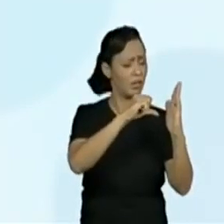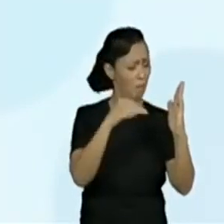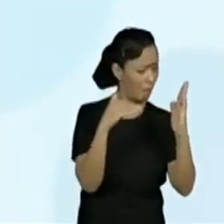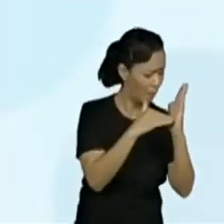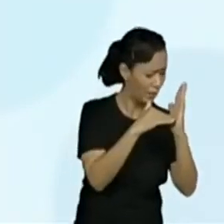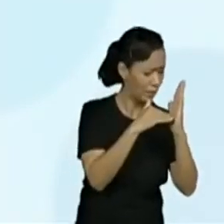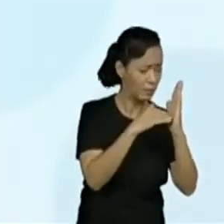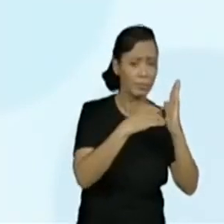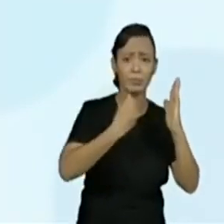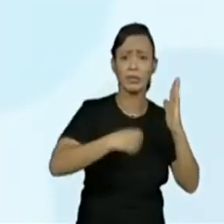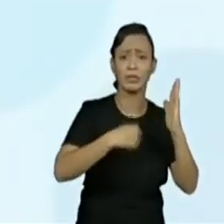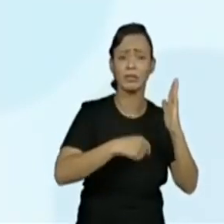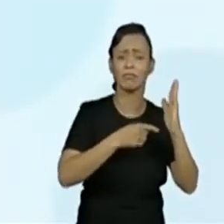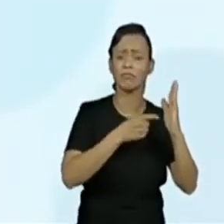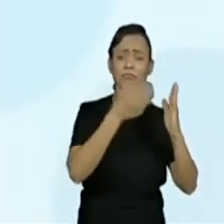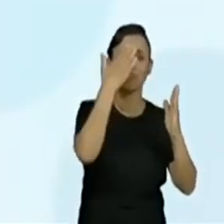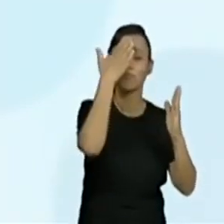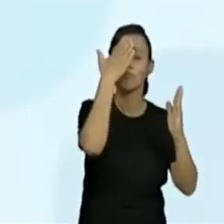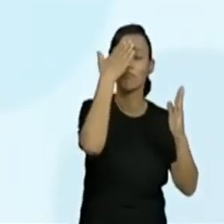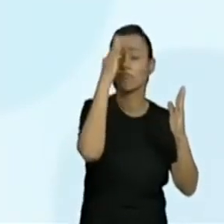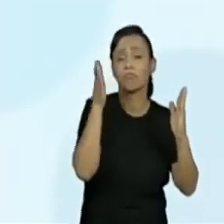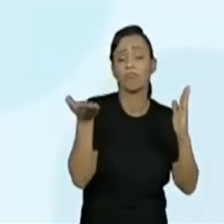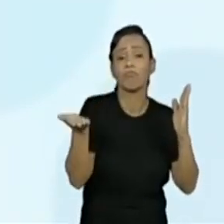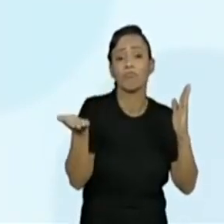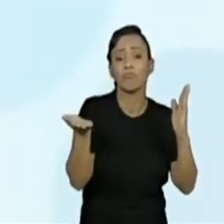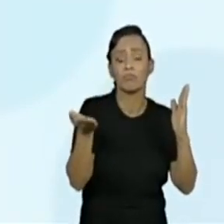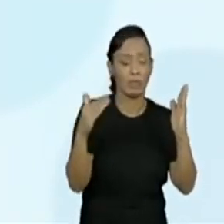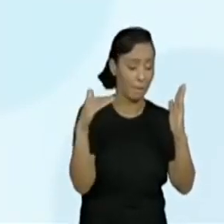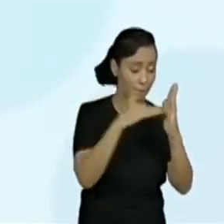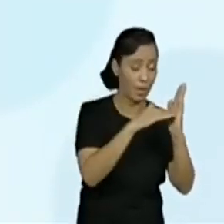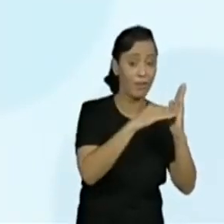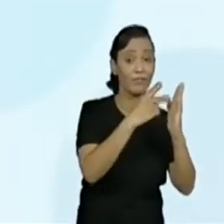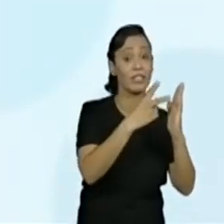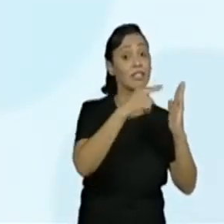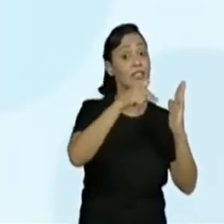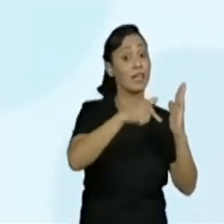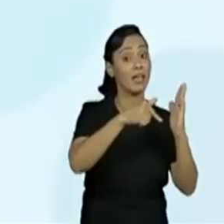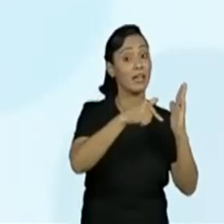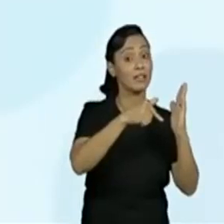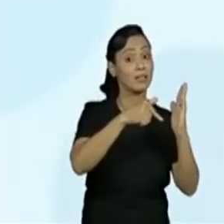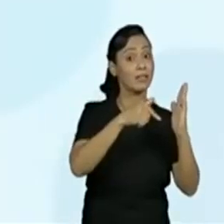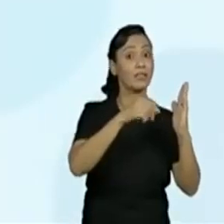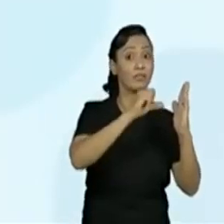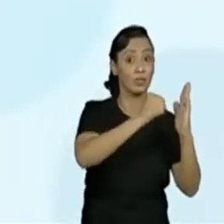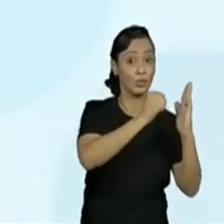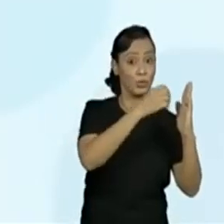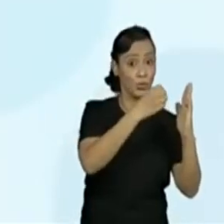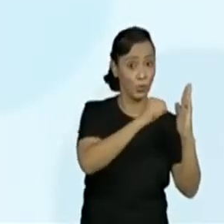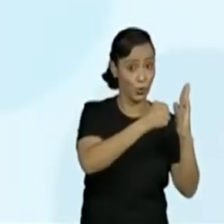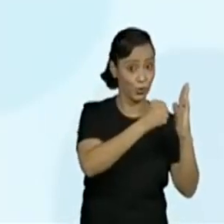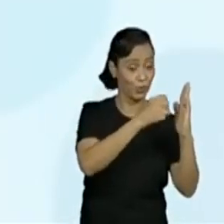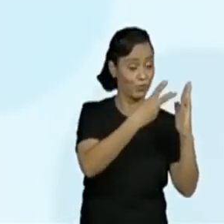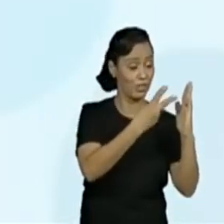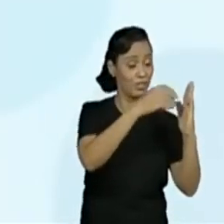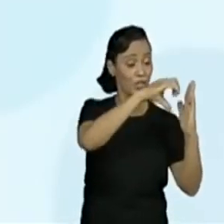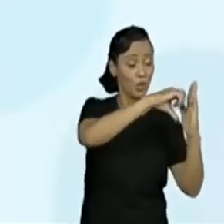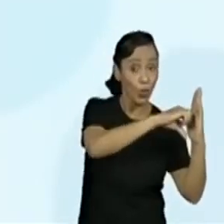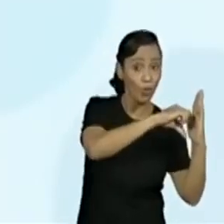professora? Ah, porque aqui diz que são os 7 próximos números. Então, nós podemos contar